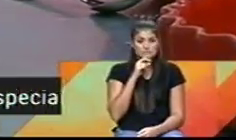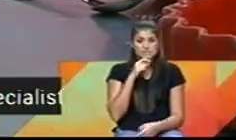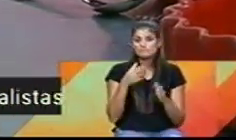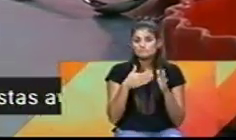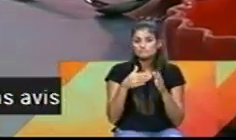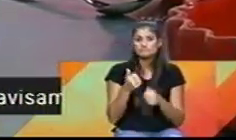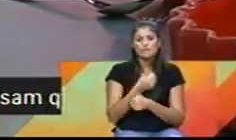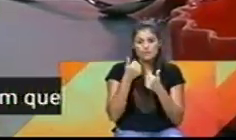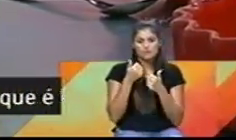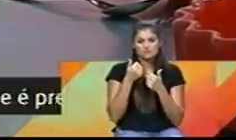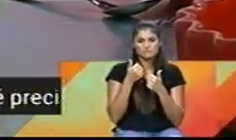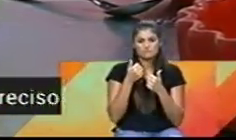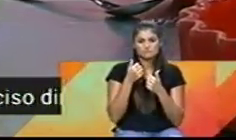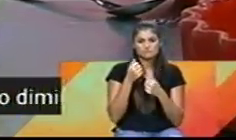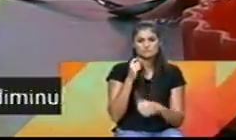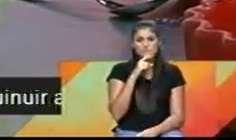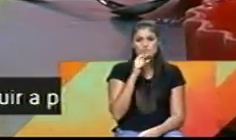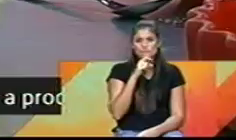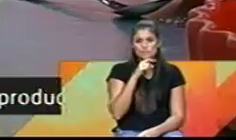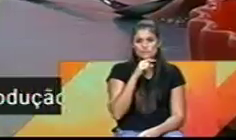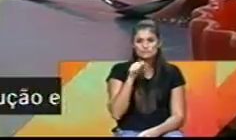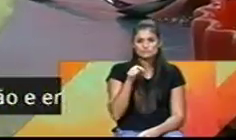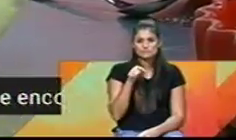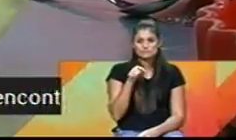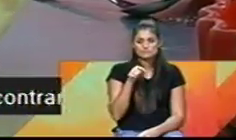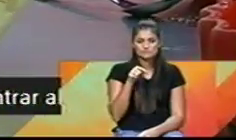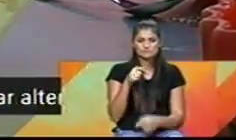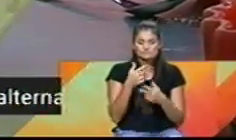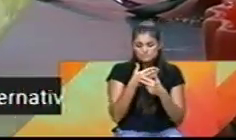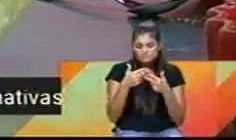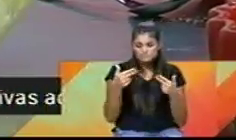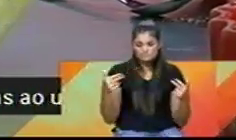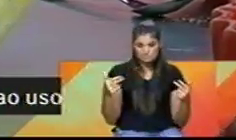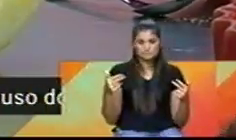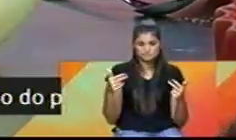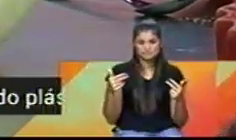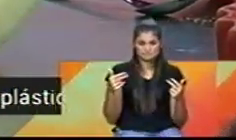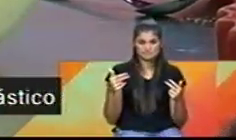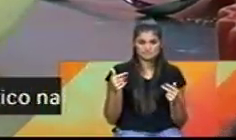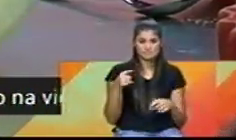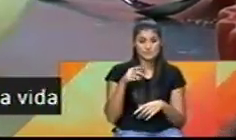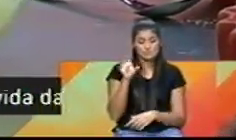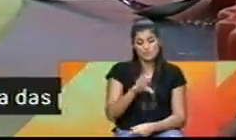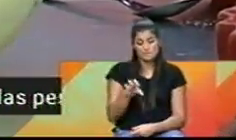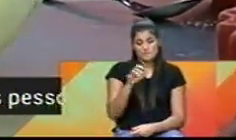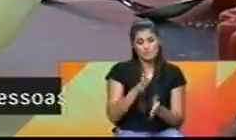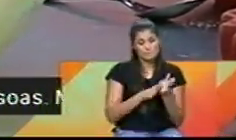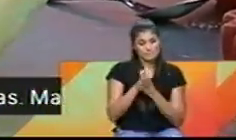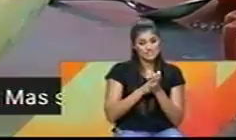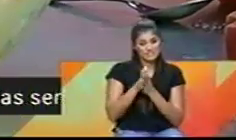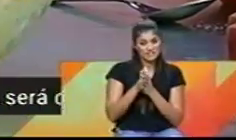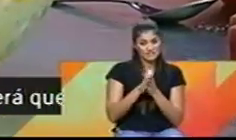versátil e que pode ser utilizada com ingredientes dos mais variados possíveis. E é uma forma de aproveitar